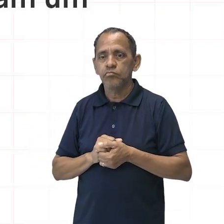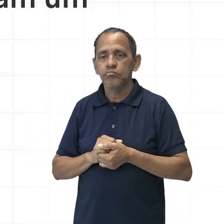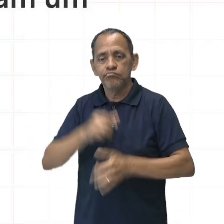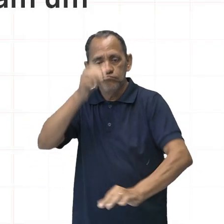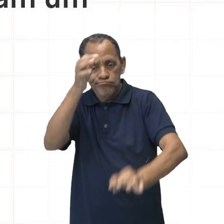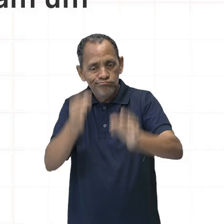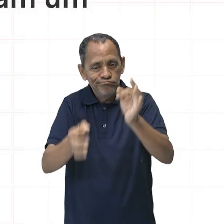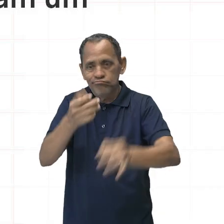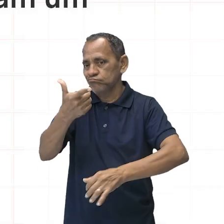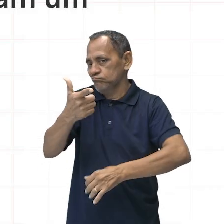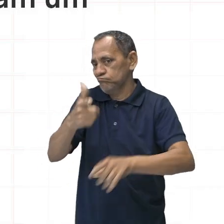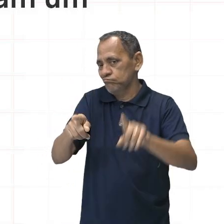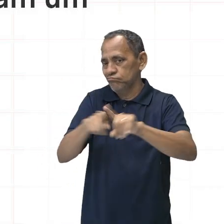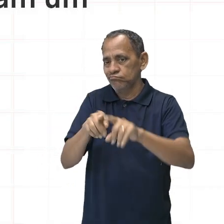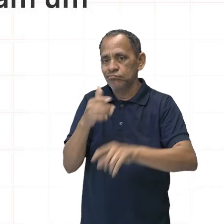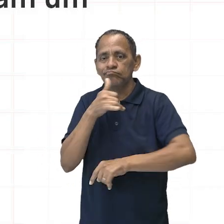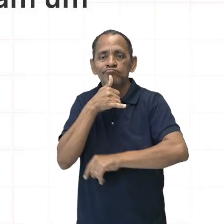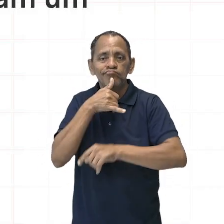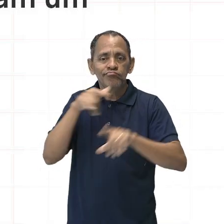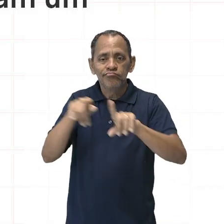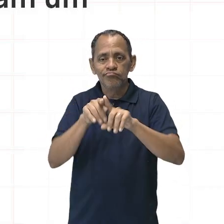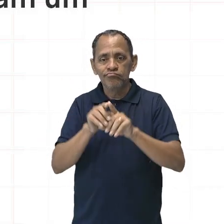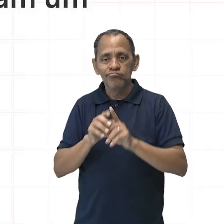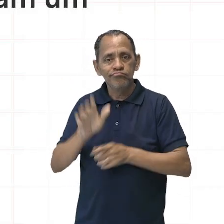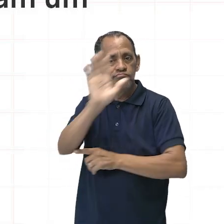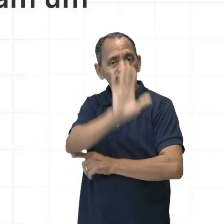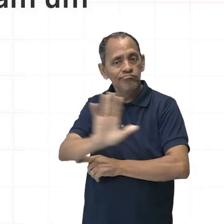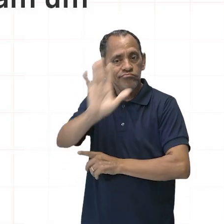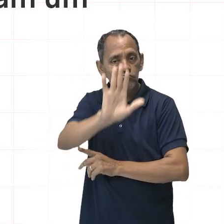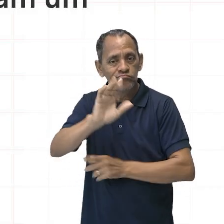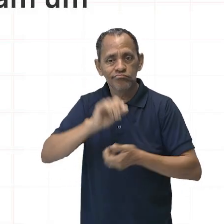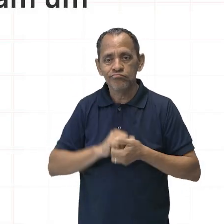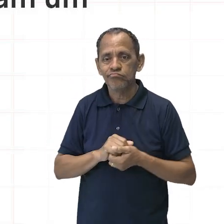injustiça e insatisfação generalizada com